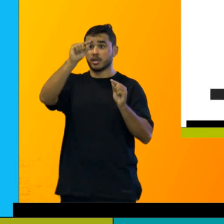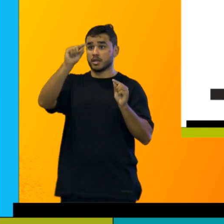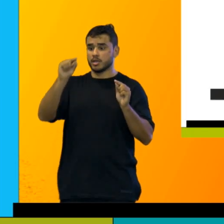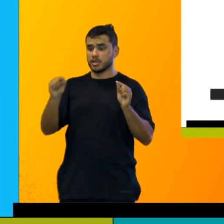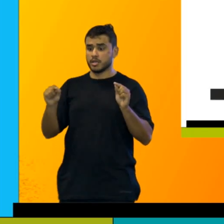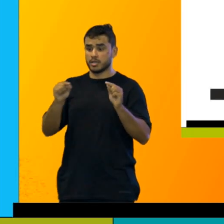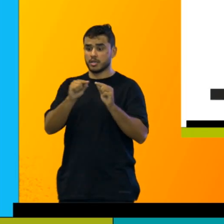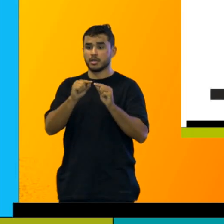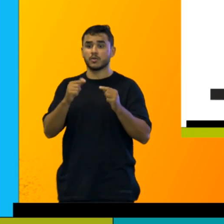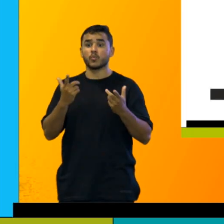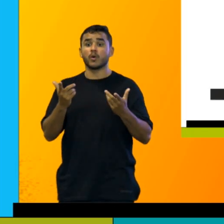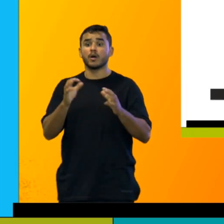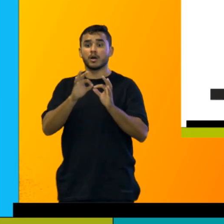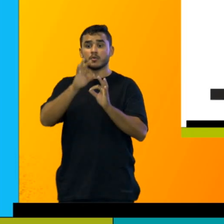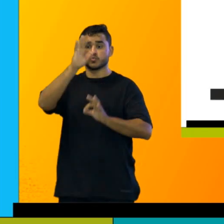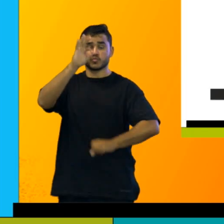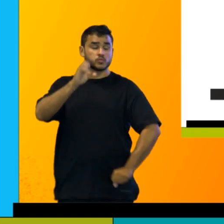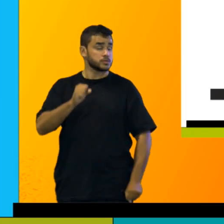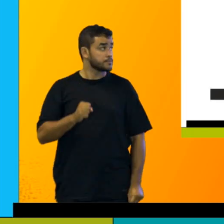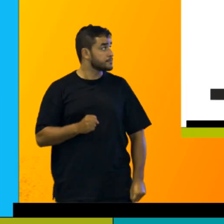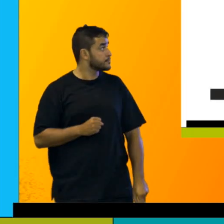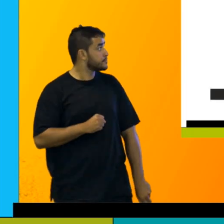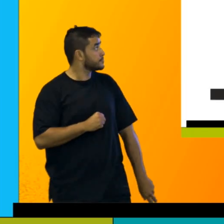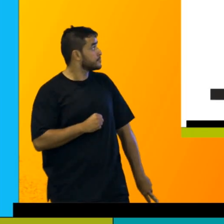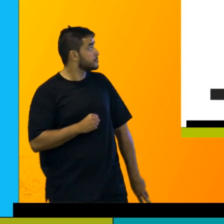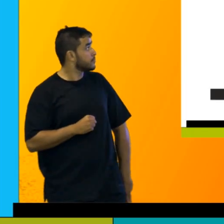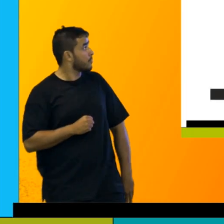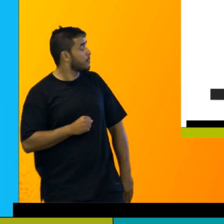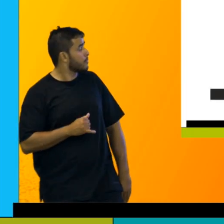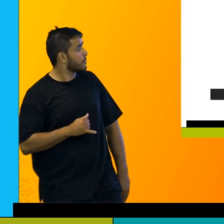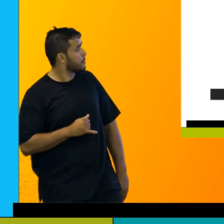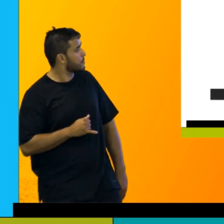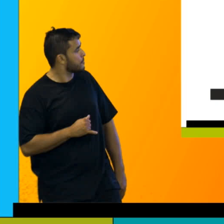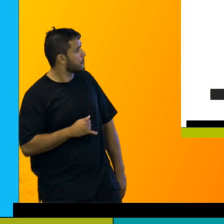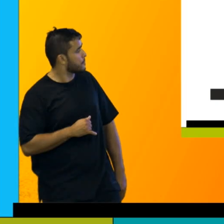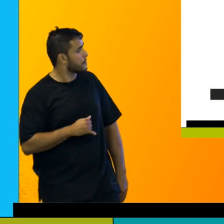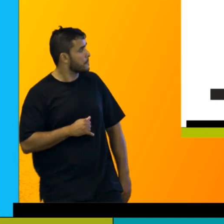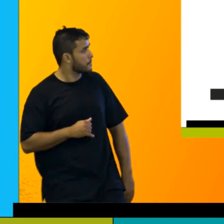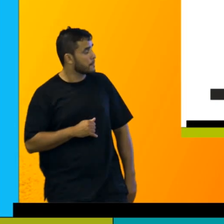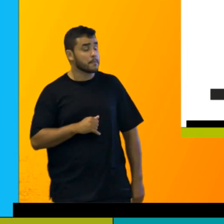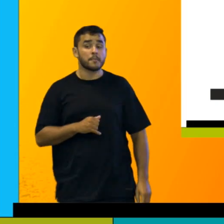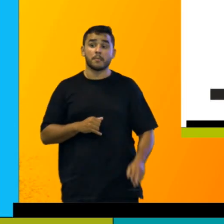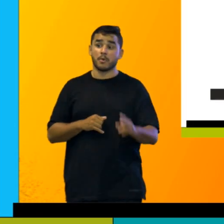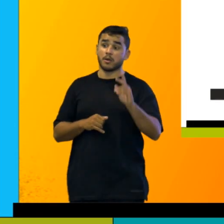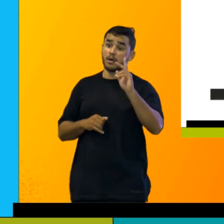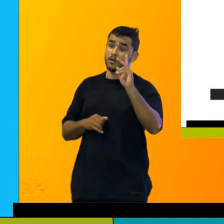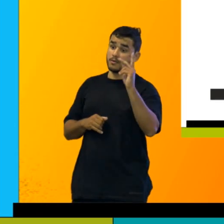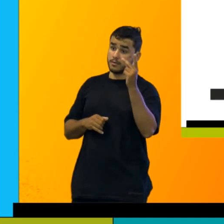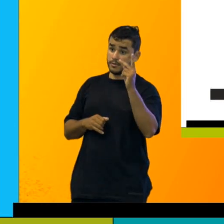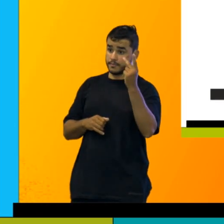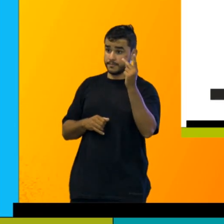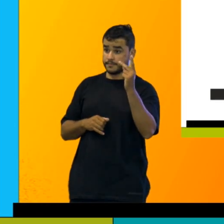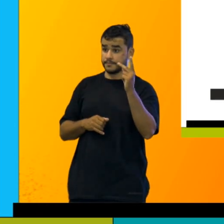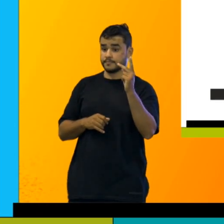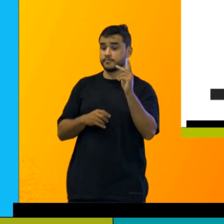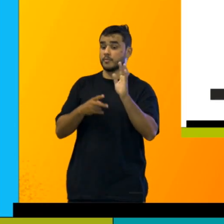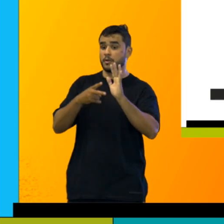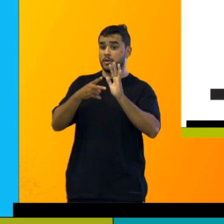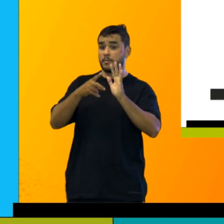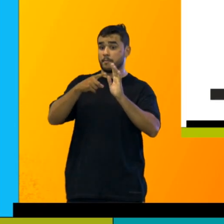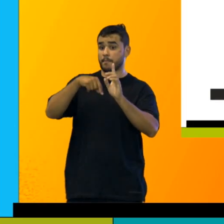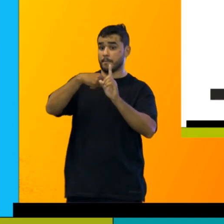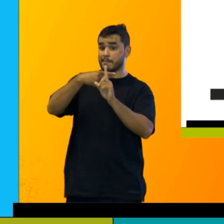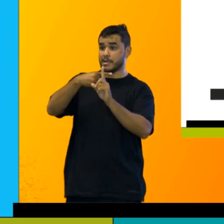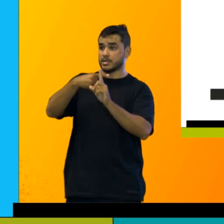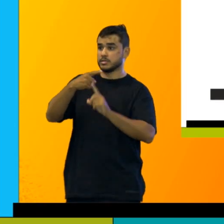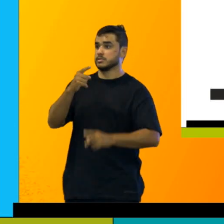A altura do triângulo equilátero. Vamos lá. Se você somar o H, que é a altura do triângulo, com os 2 raios, eu